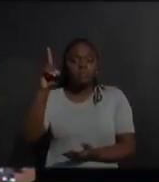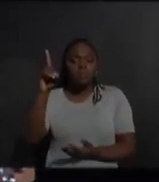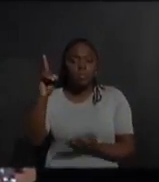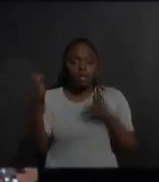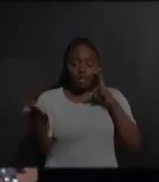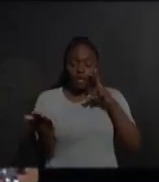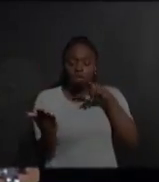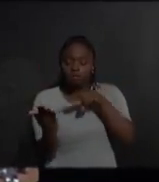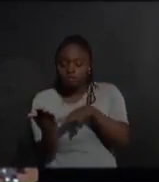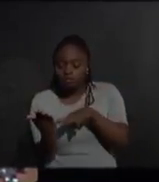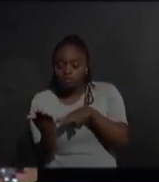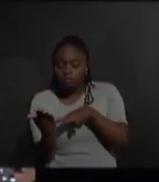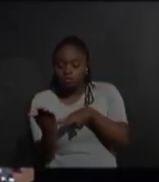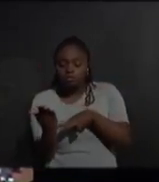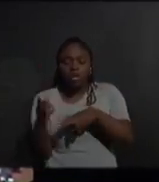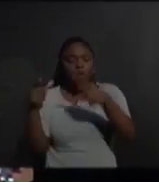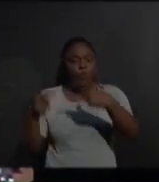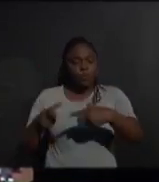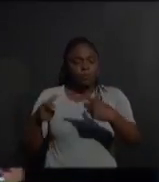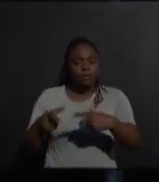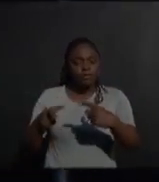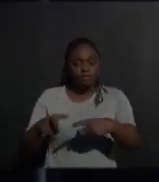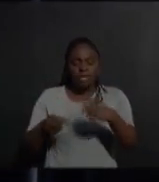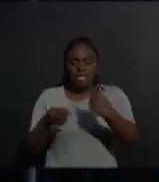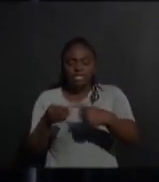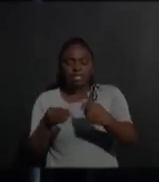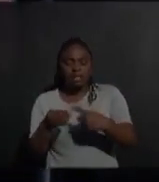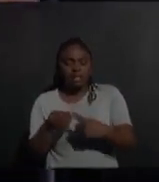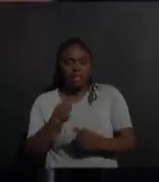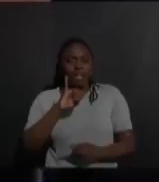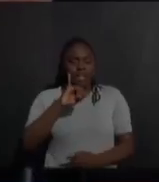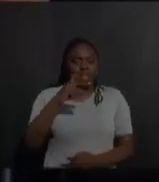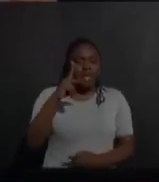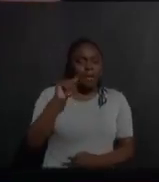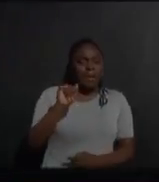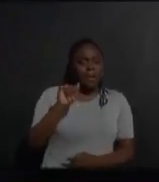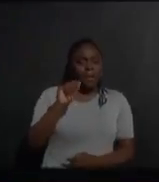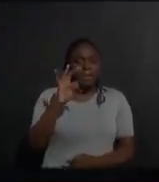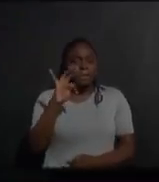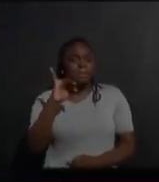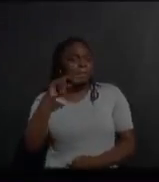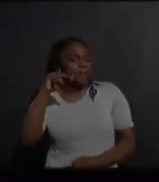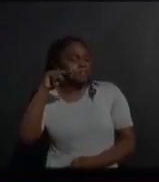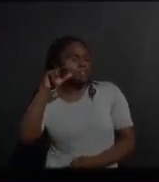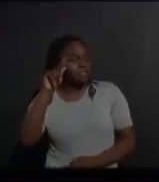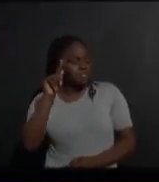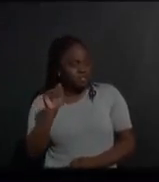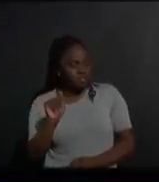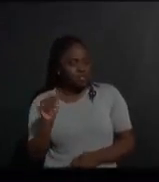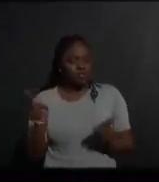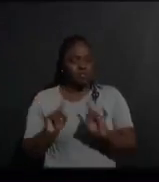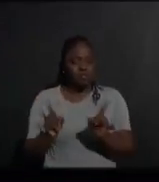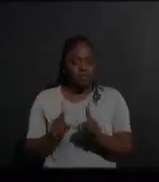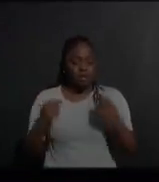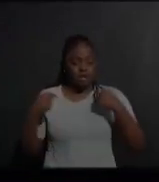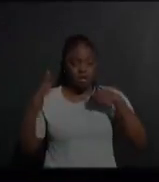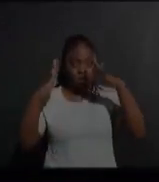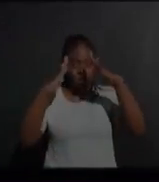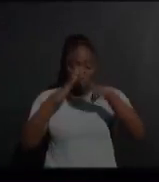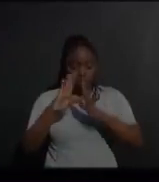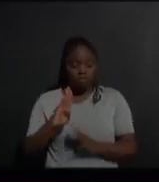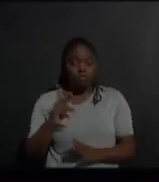largo. A lugar largo não é Ipatinga, não é Valadares também não. Eu moro aqui hoje por causa de um